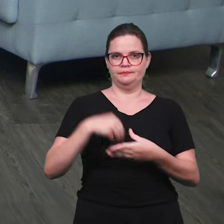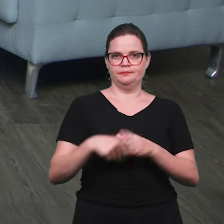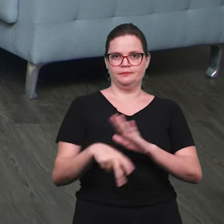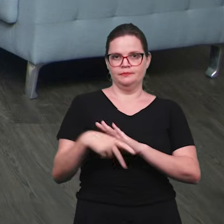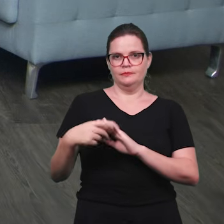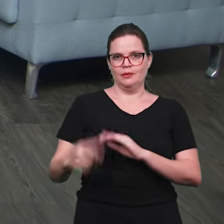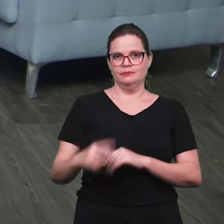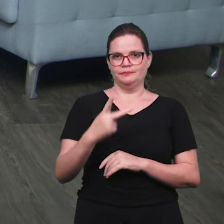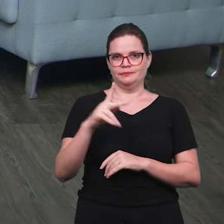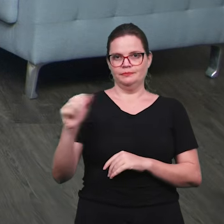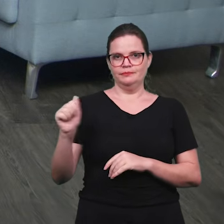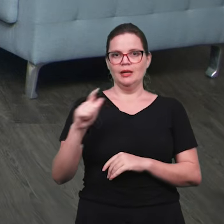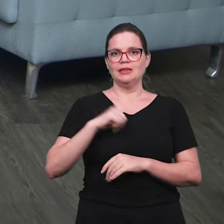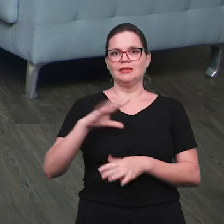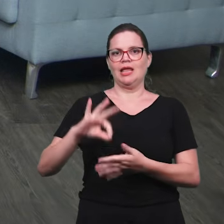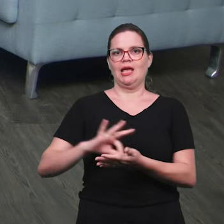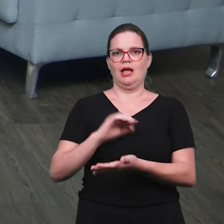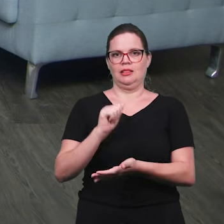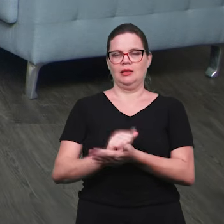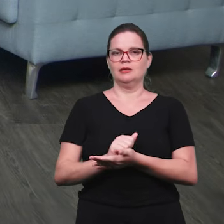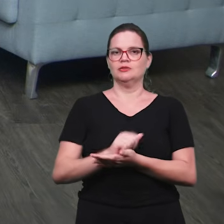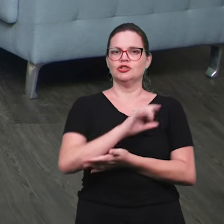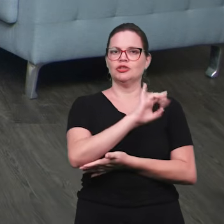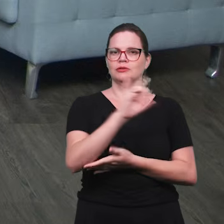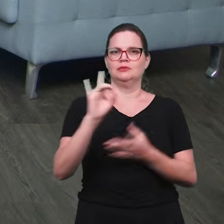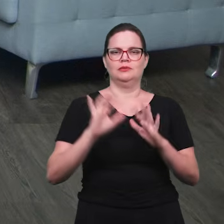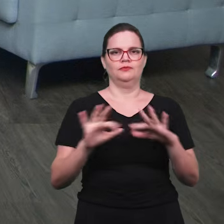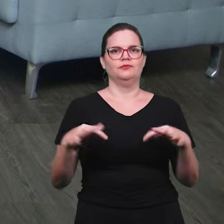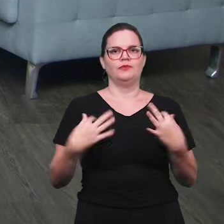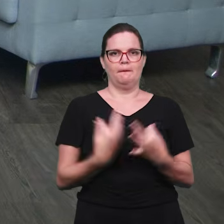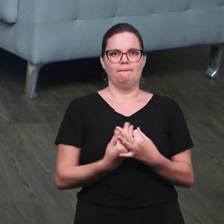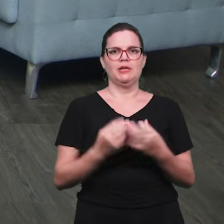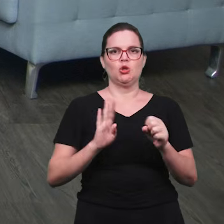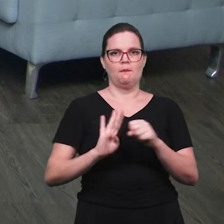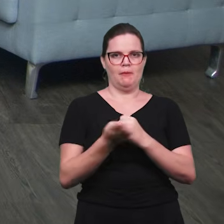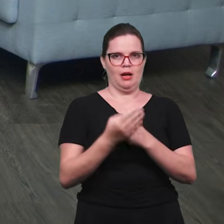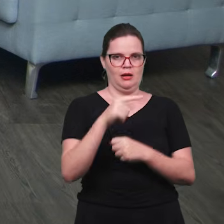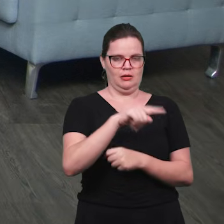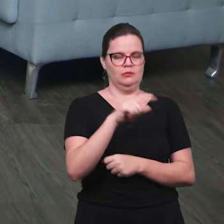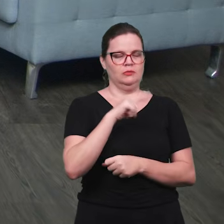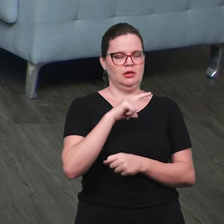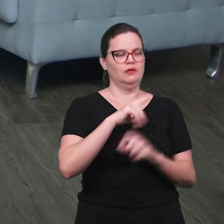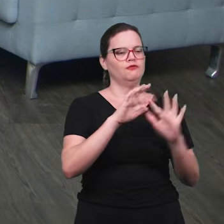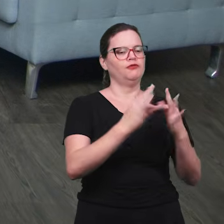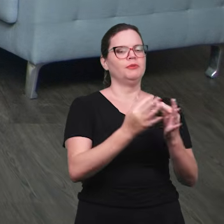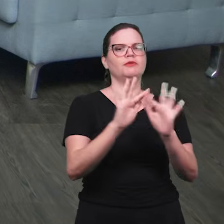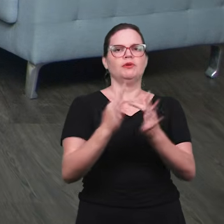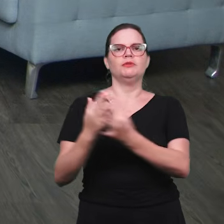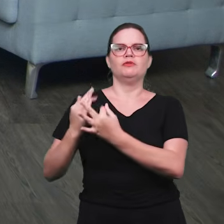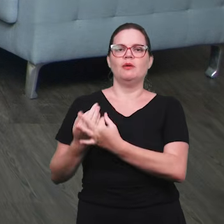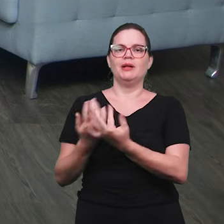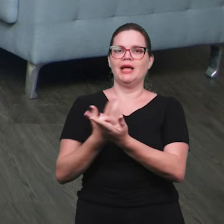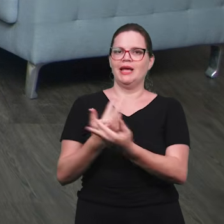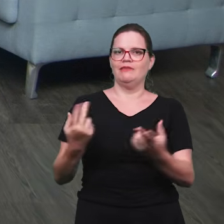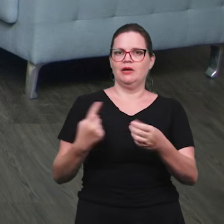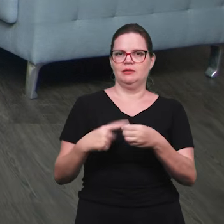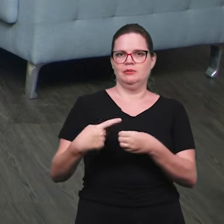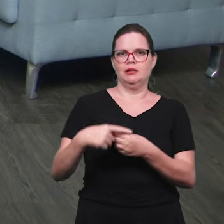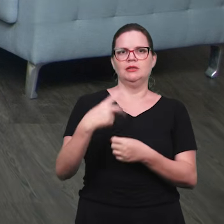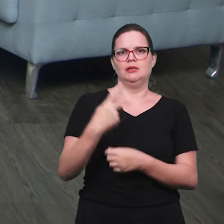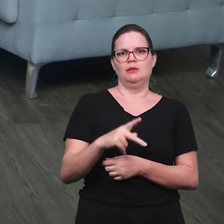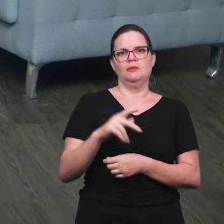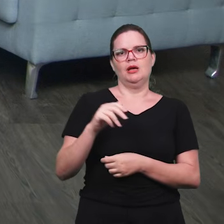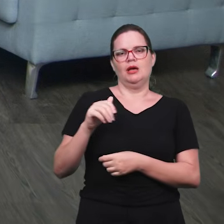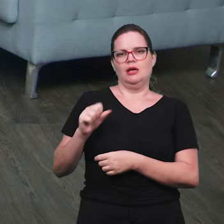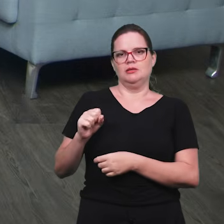unidades de saúde é feito os cadastros das famílias, né, dos bairros. Em vários municípios tem PSF